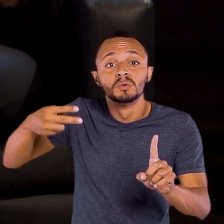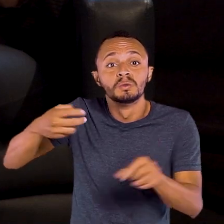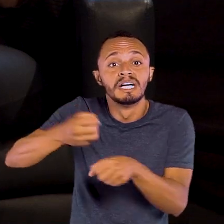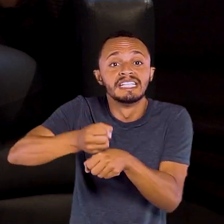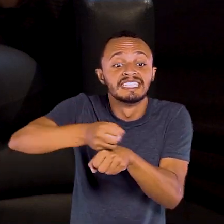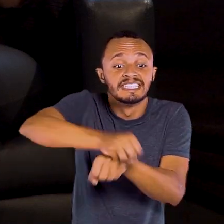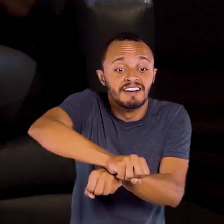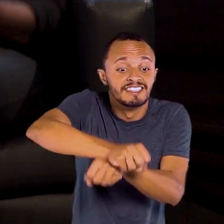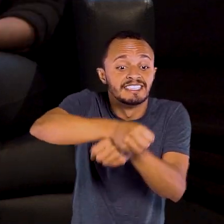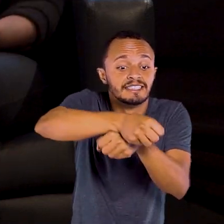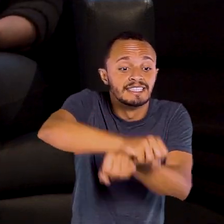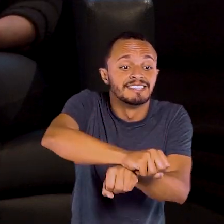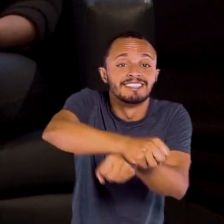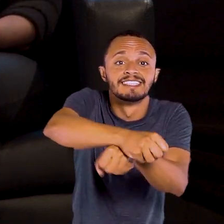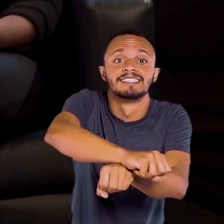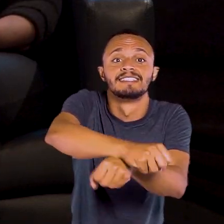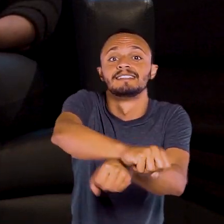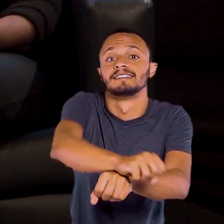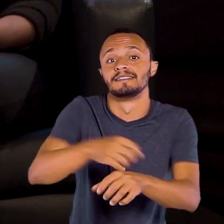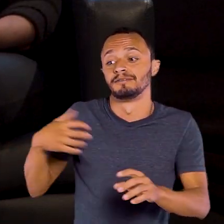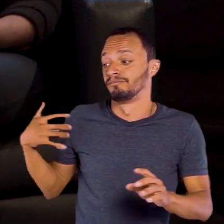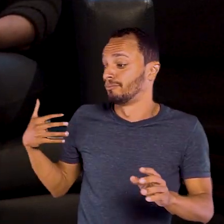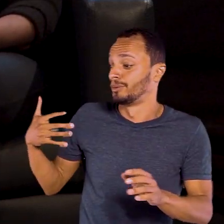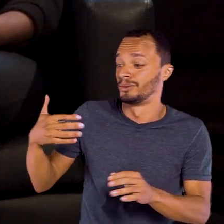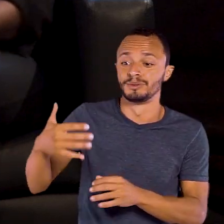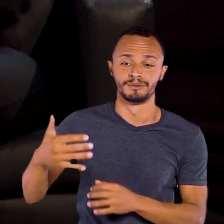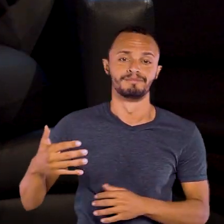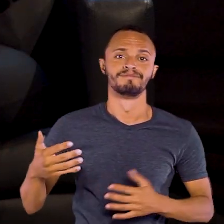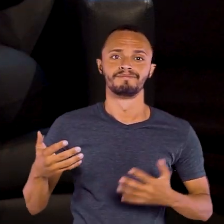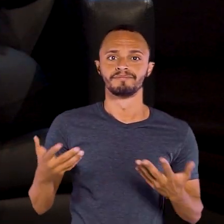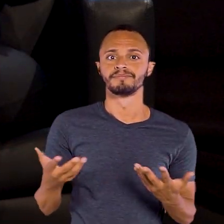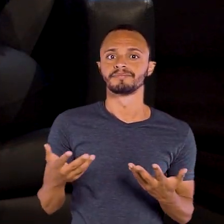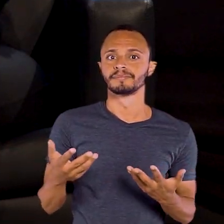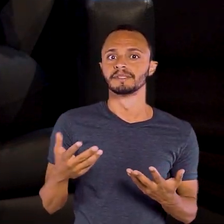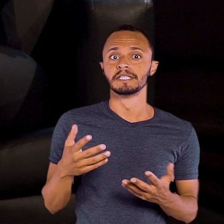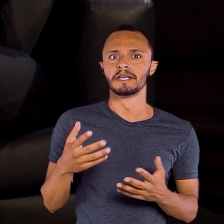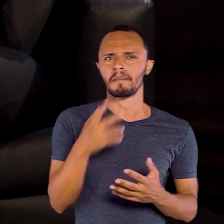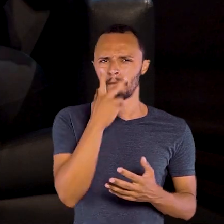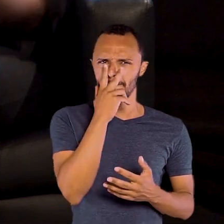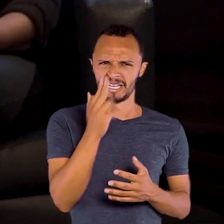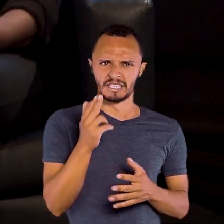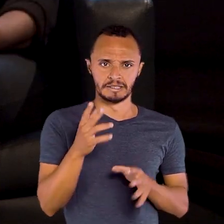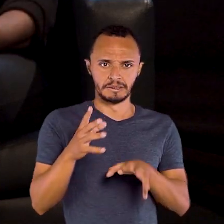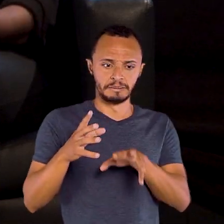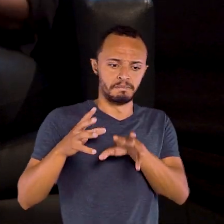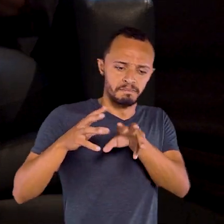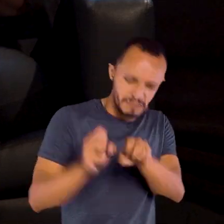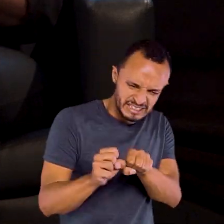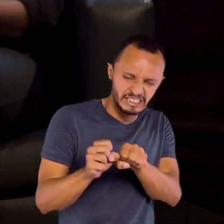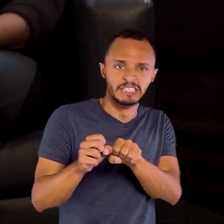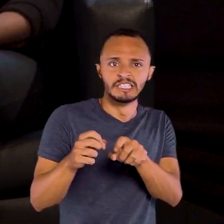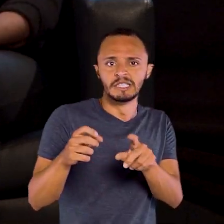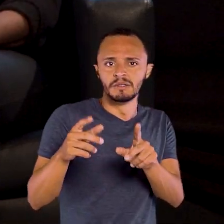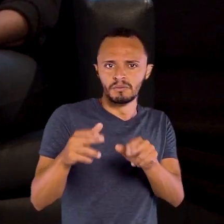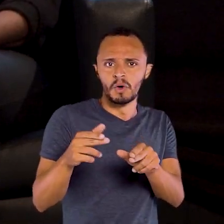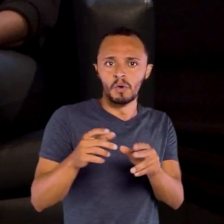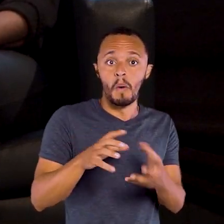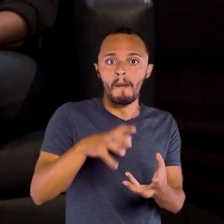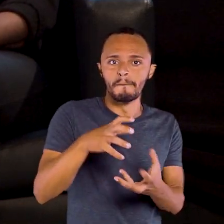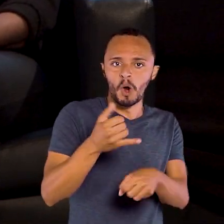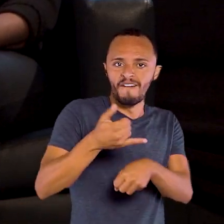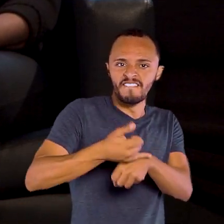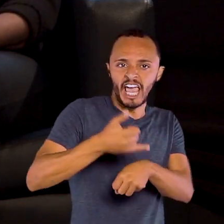um grilhão muito mais pesado e muito mais cruel, que eu acho que a bola de ferro, porque é um troço que